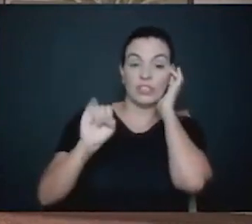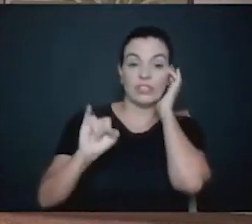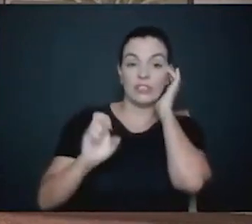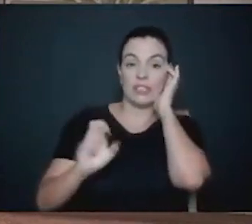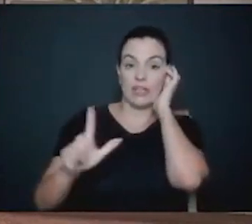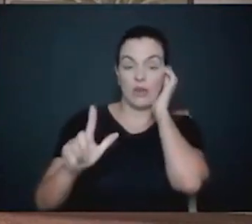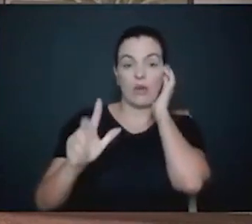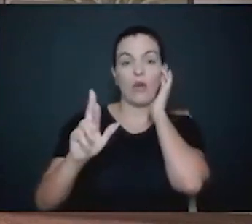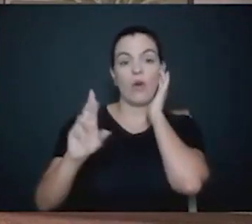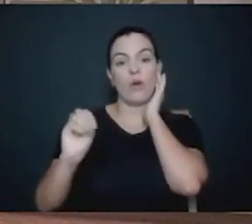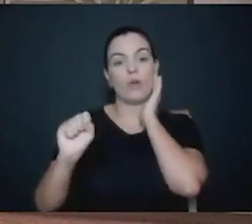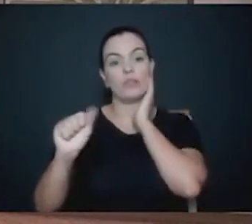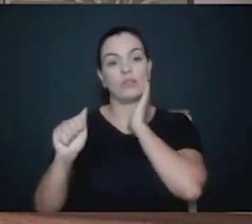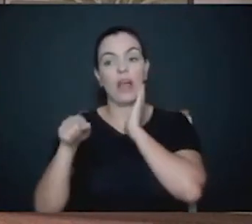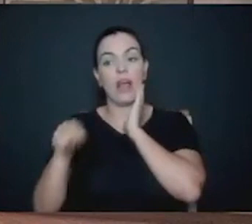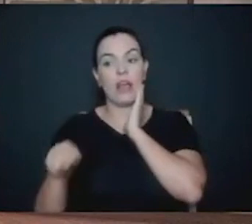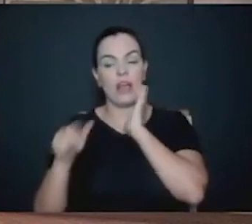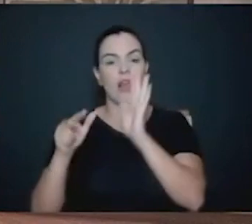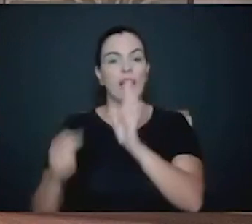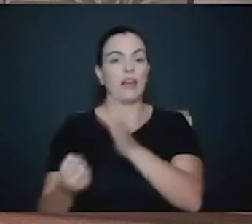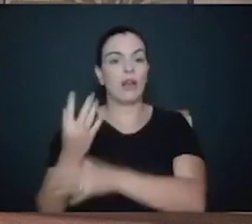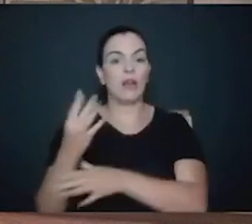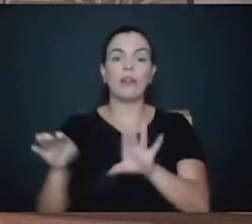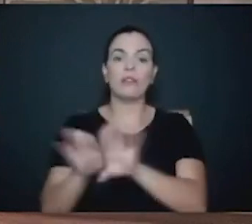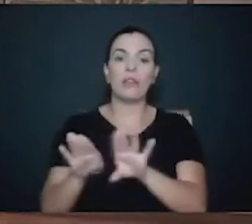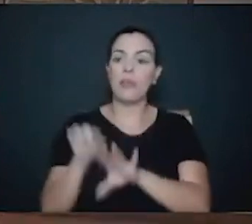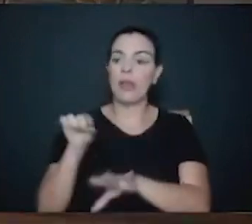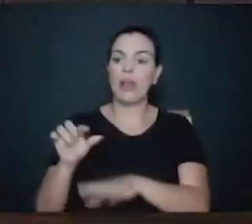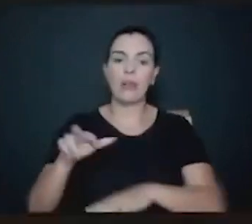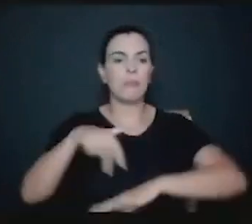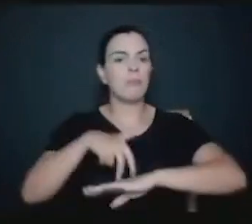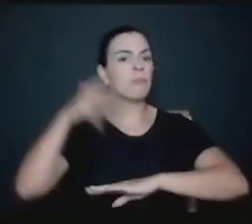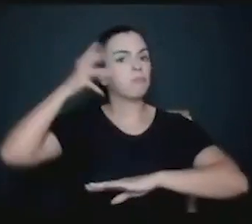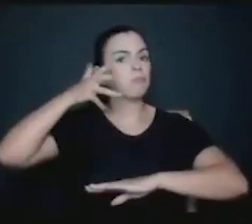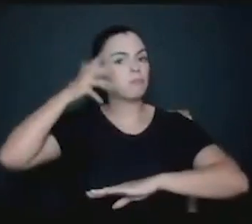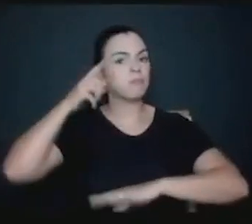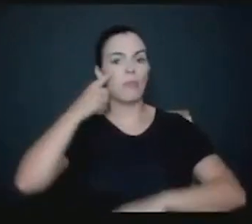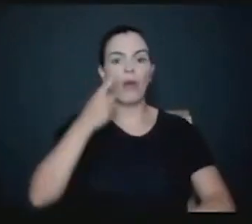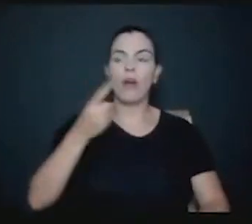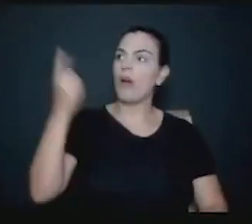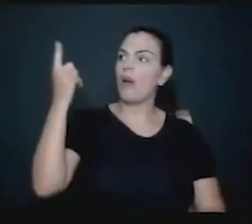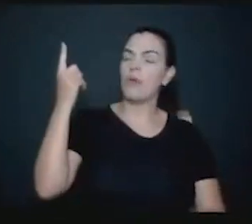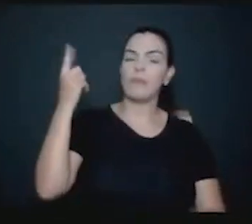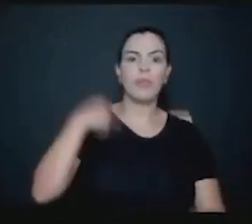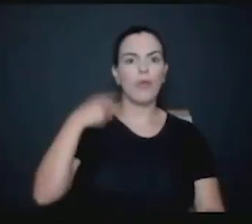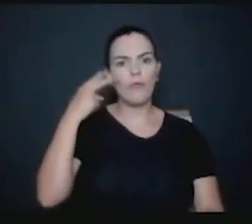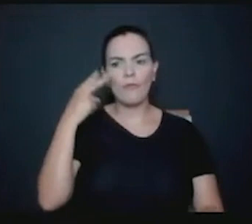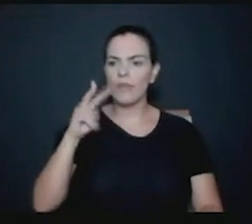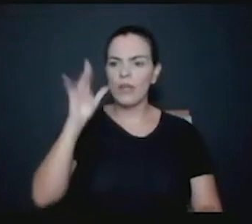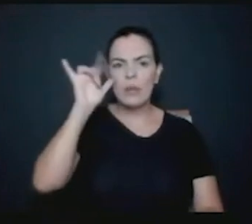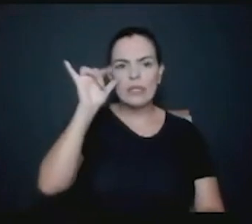é palestrante internacional. Esses dias eu entrei na rede dele, ele estava em Dubai. Falei, que sucesso, menino, que eu vi